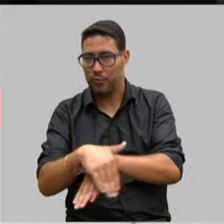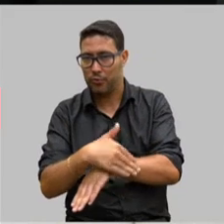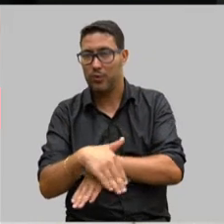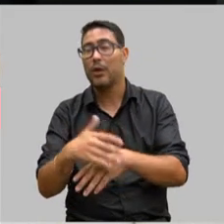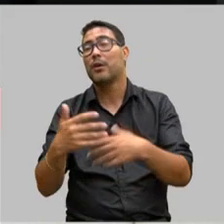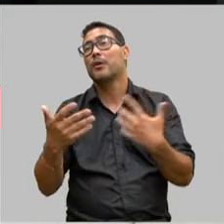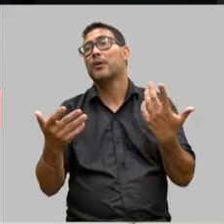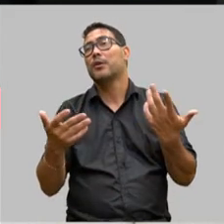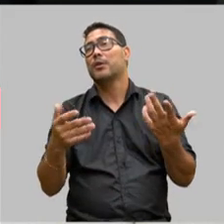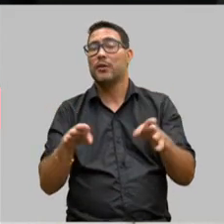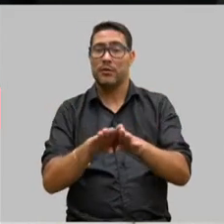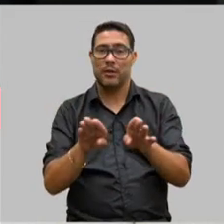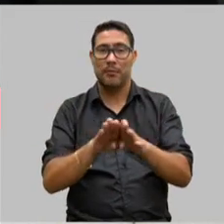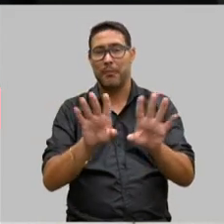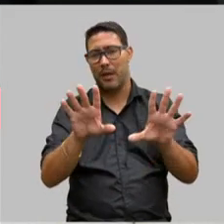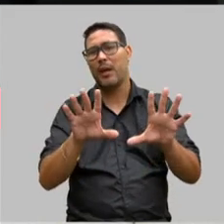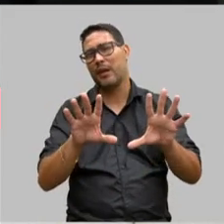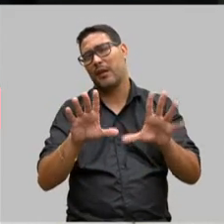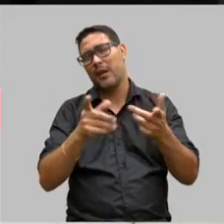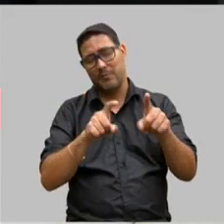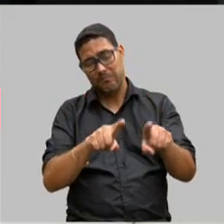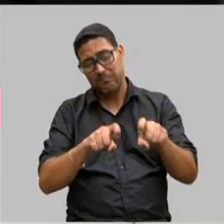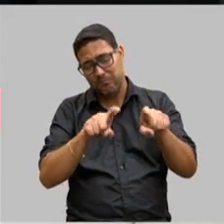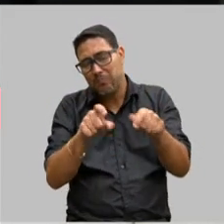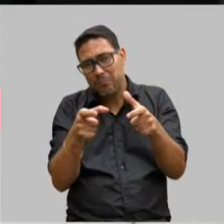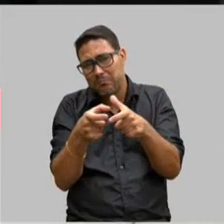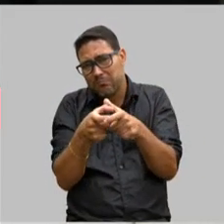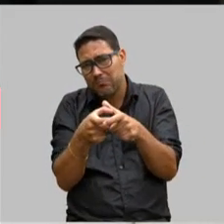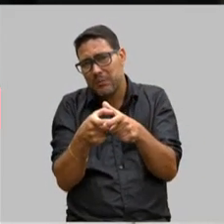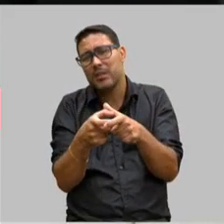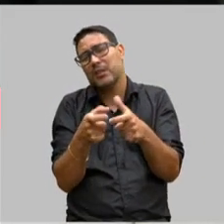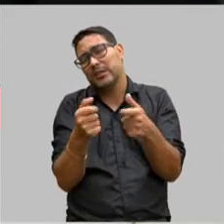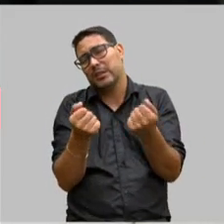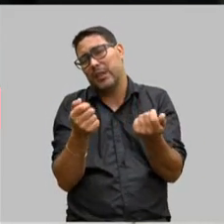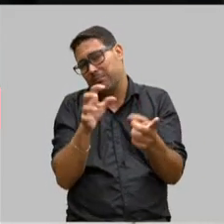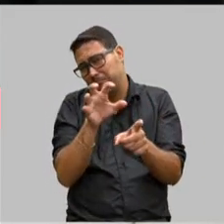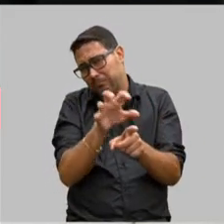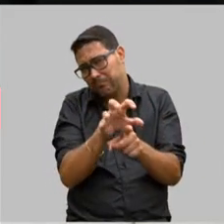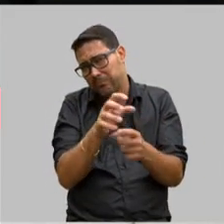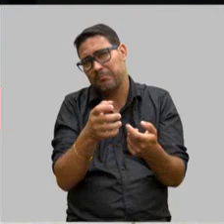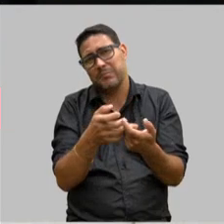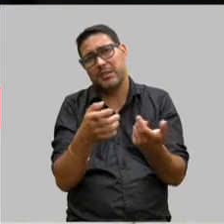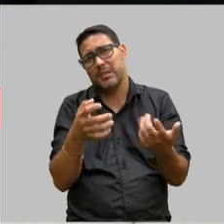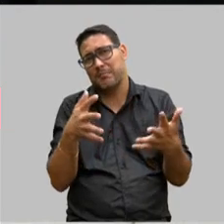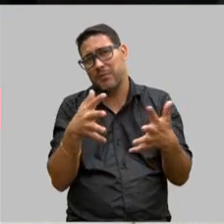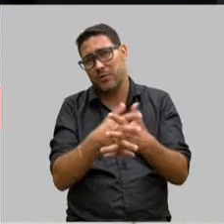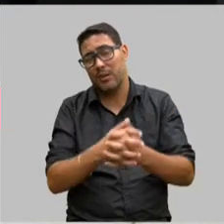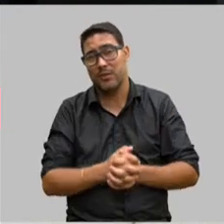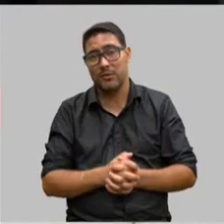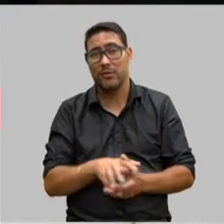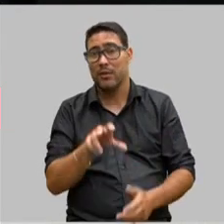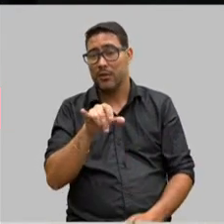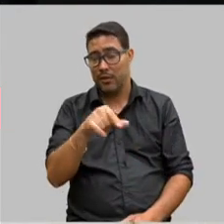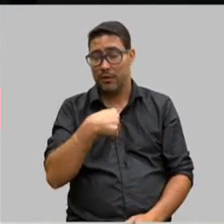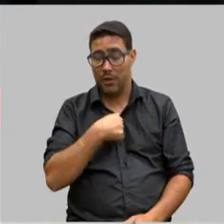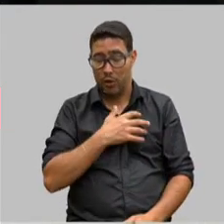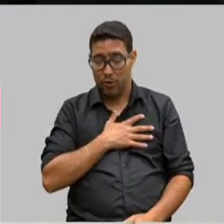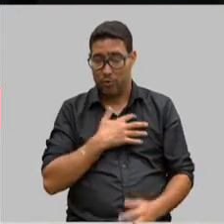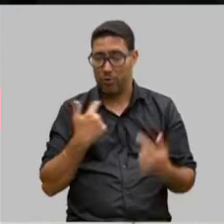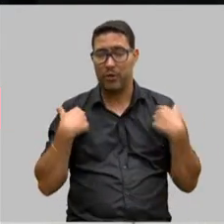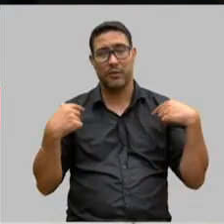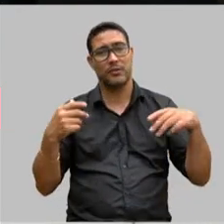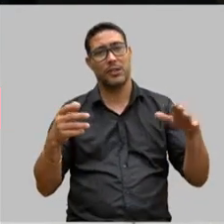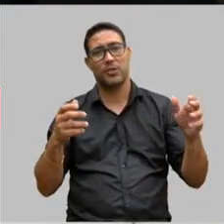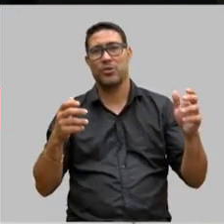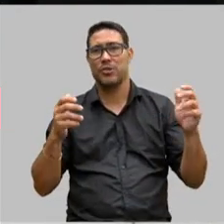mas os pequenos, que são muito prejudicados. Se você gosta de praticar exercício físico, você não vai